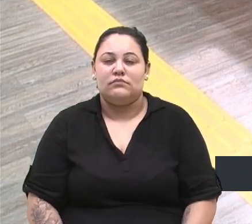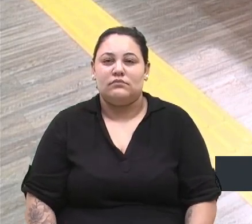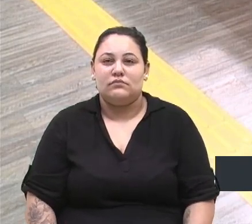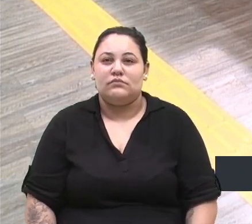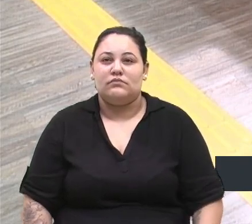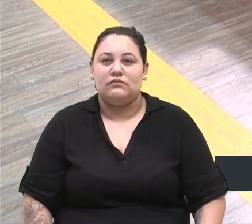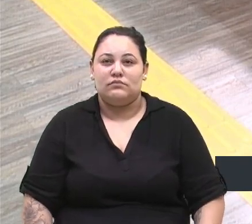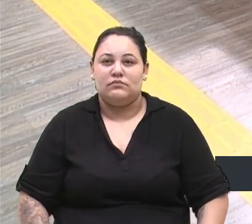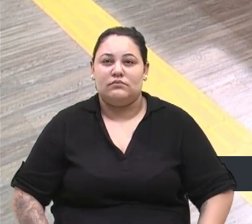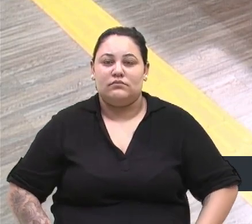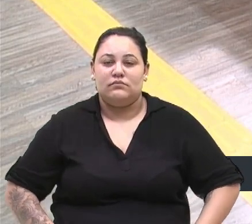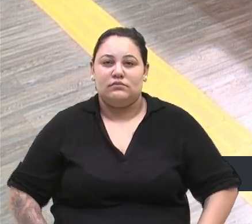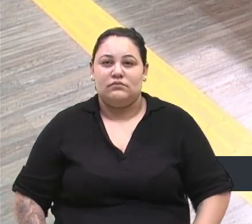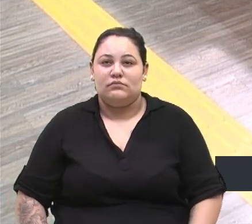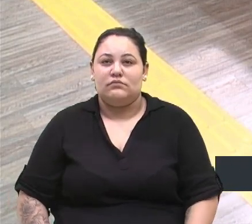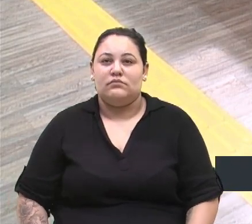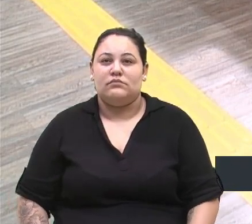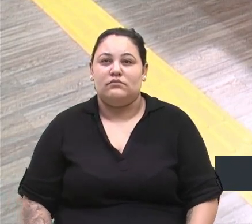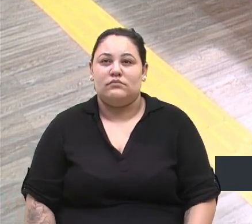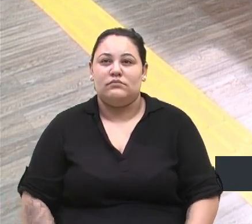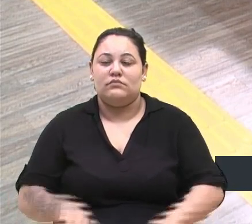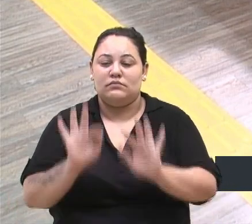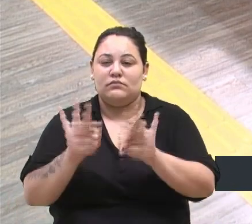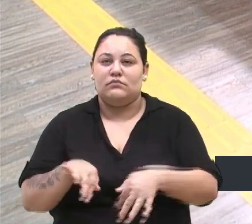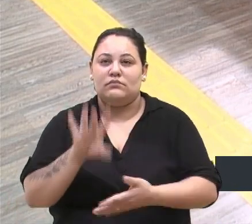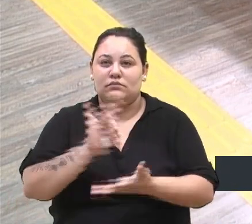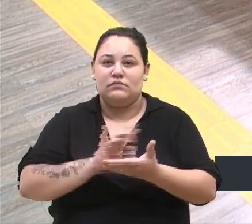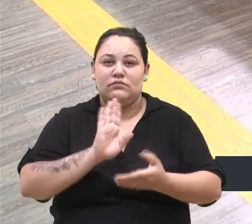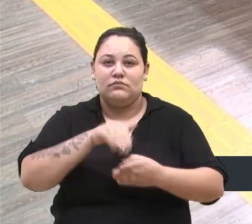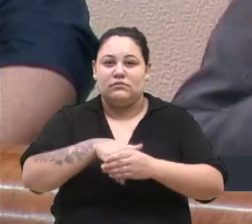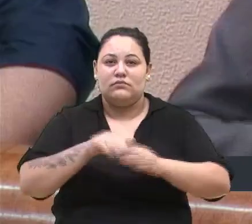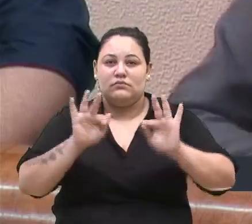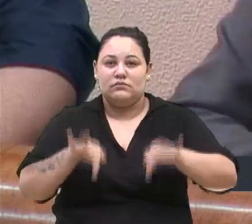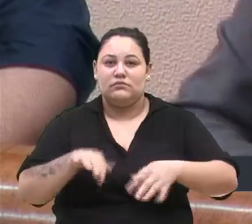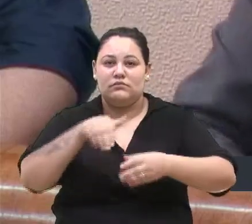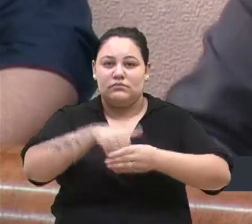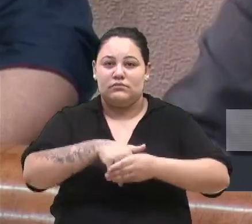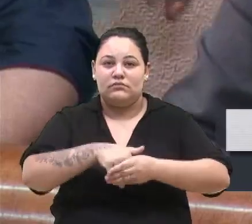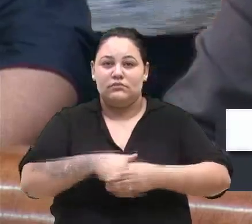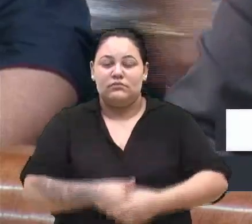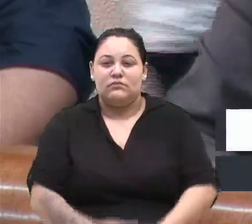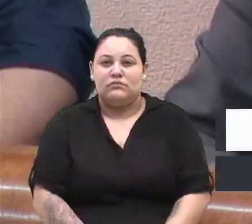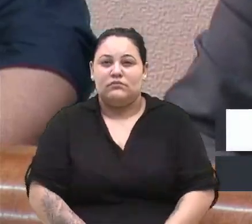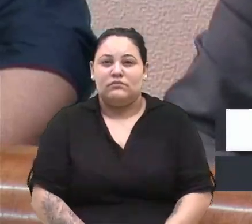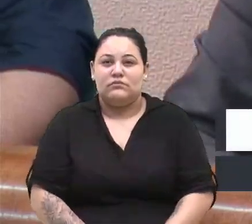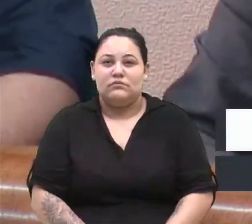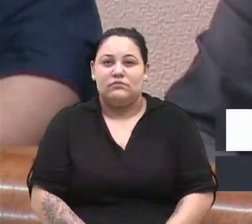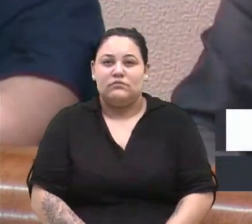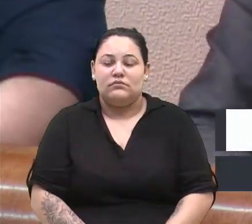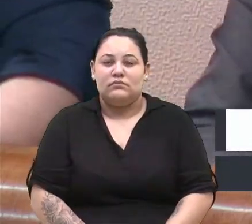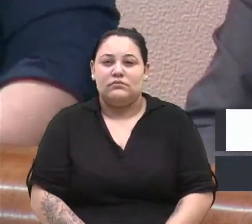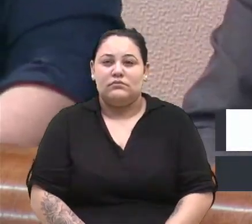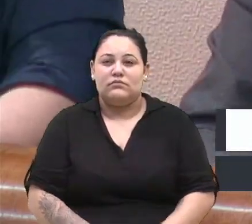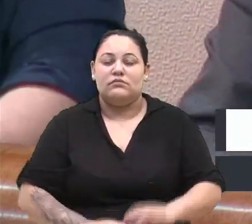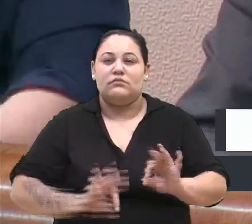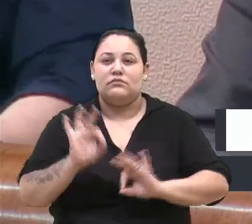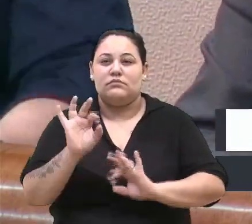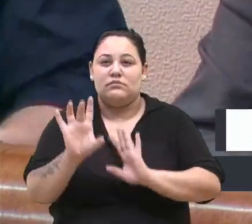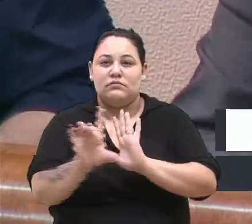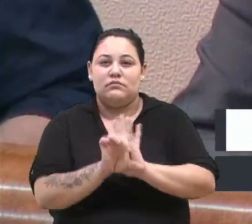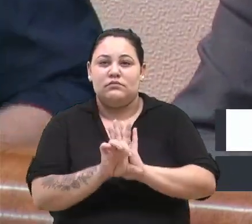não encerrado o registro dos votos encerrada a votação projeto de lei